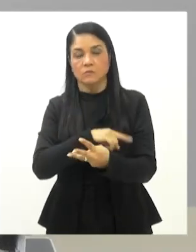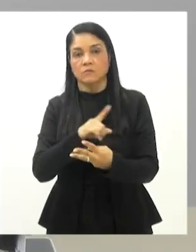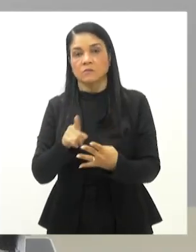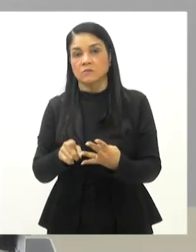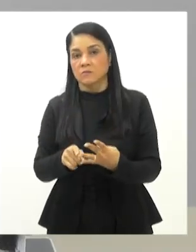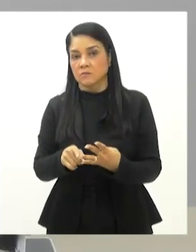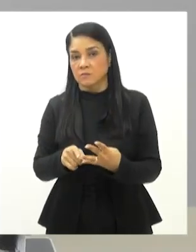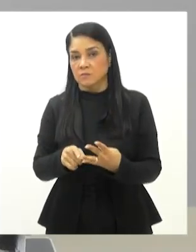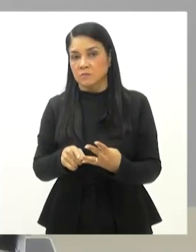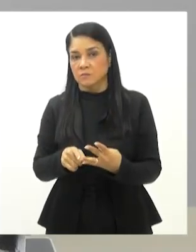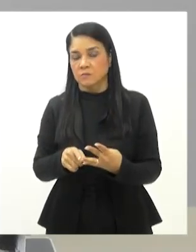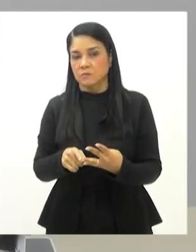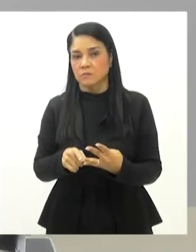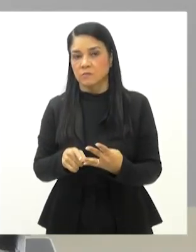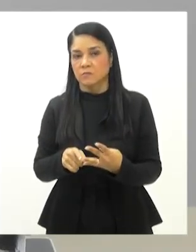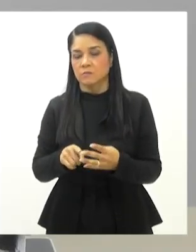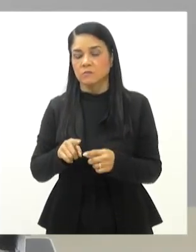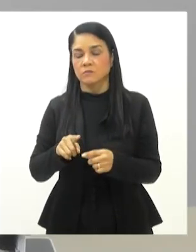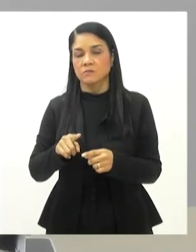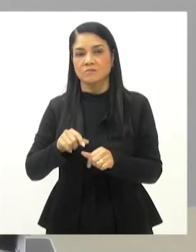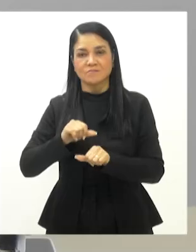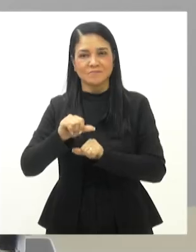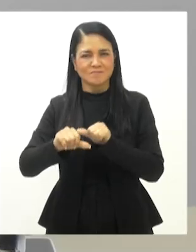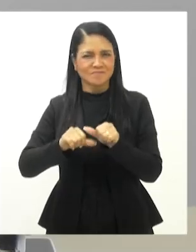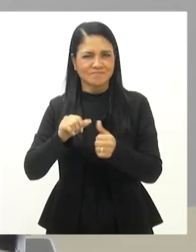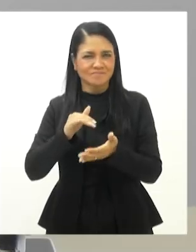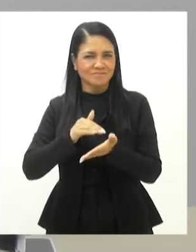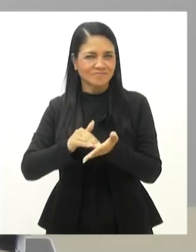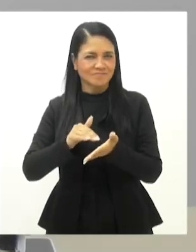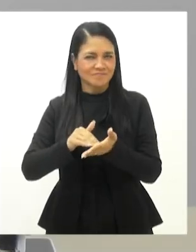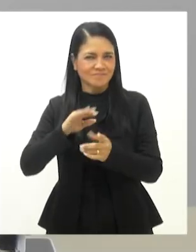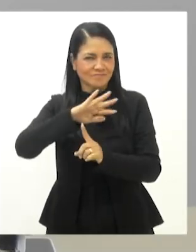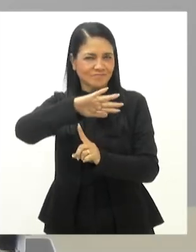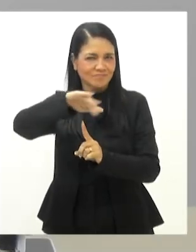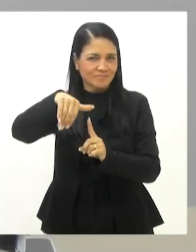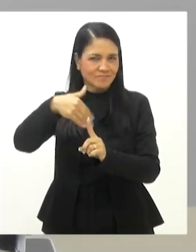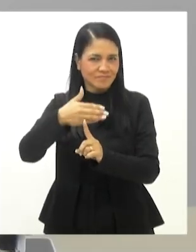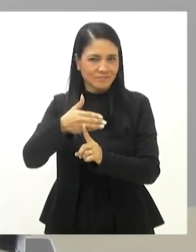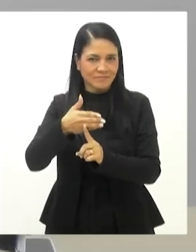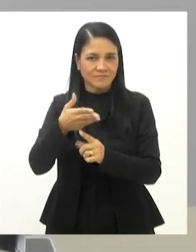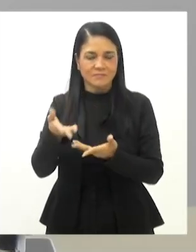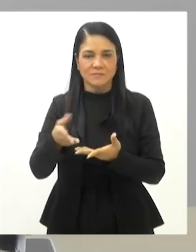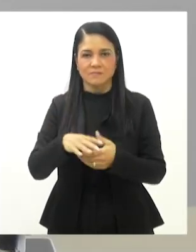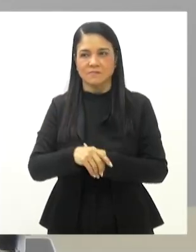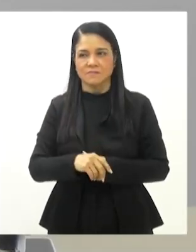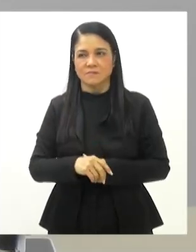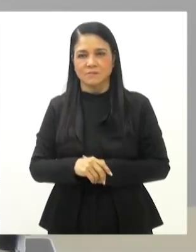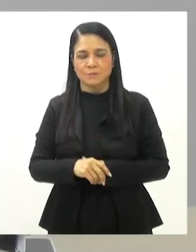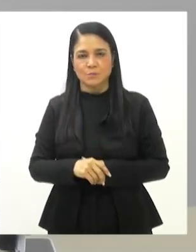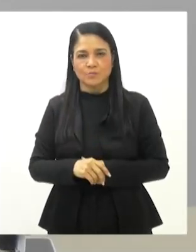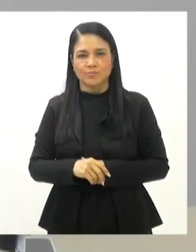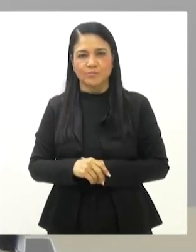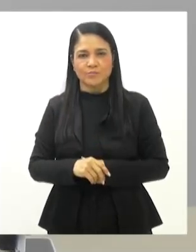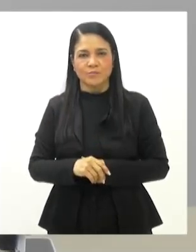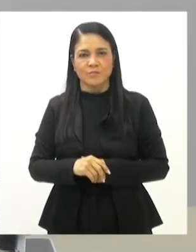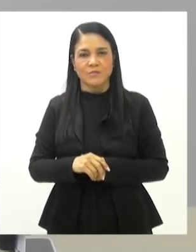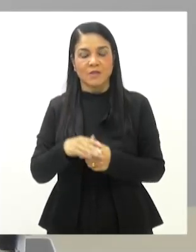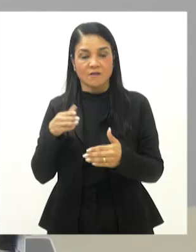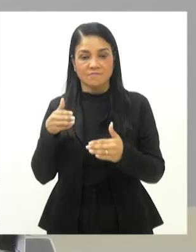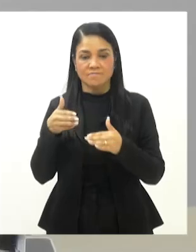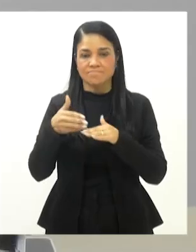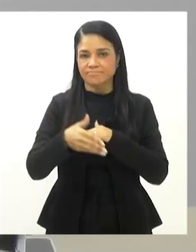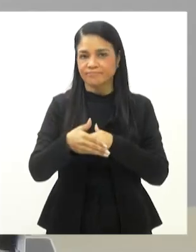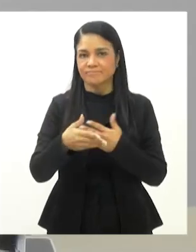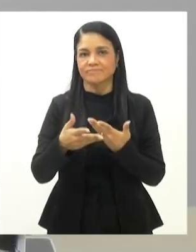vira secretário do Meio Ambiente e acaba fazendo as grandes intervenções,